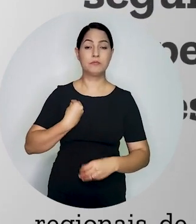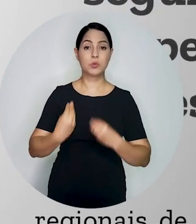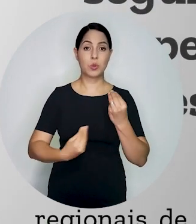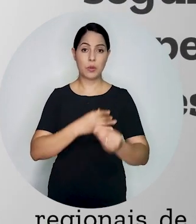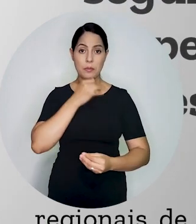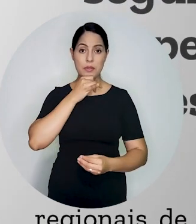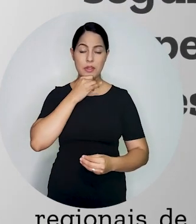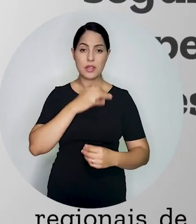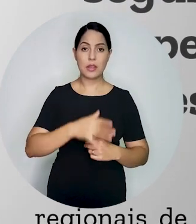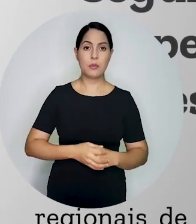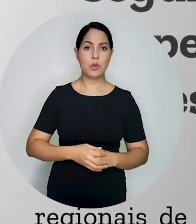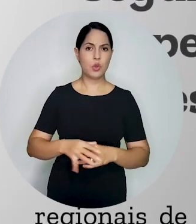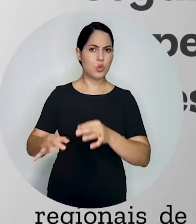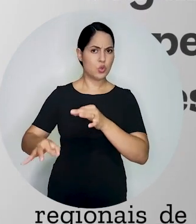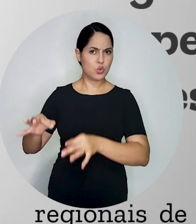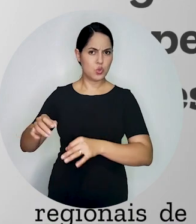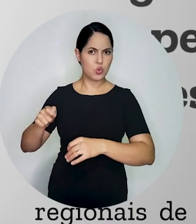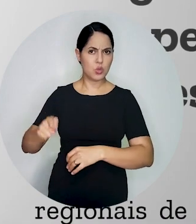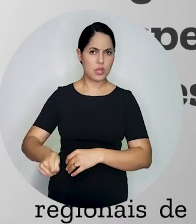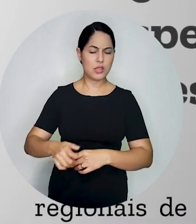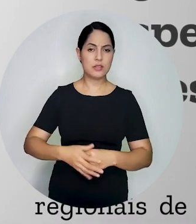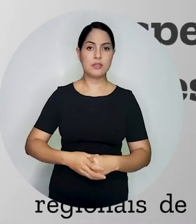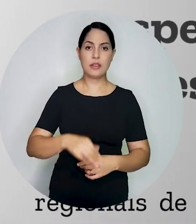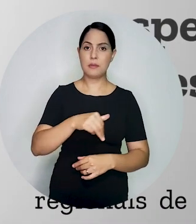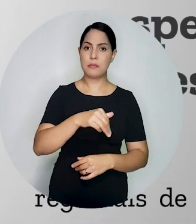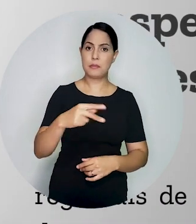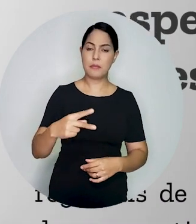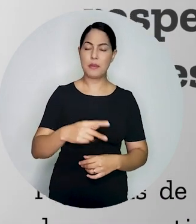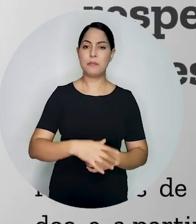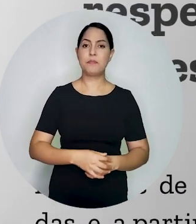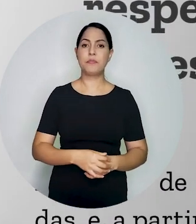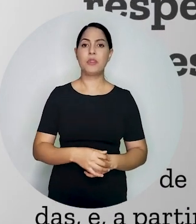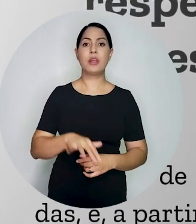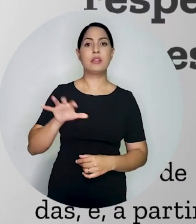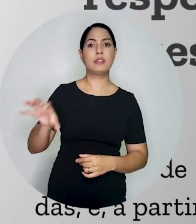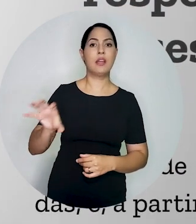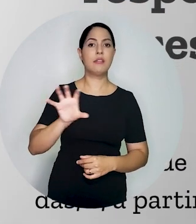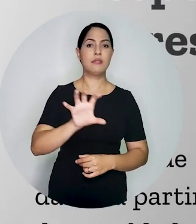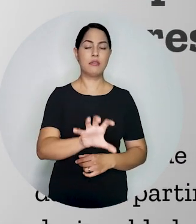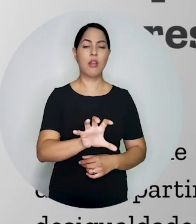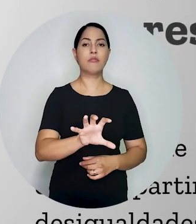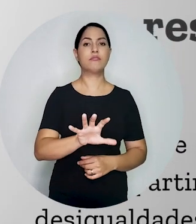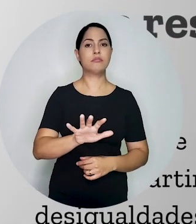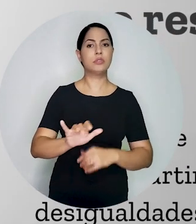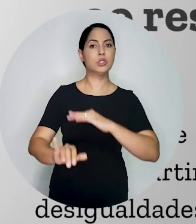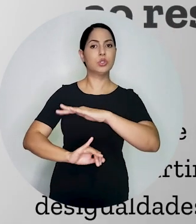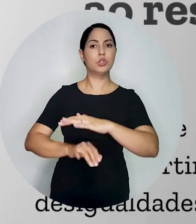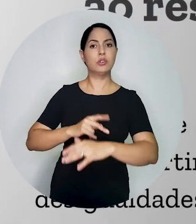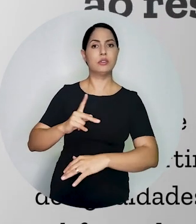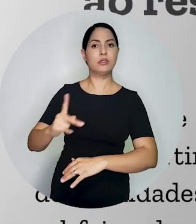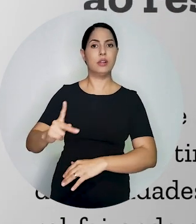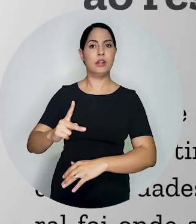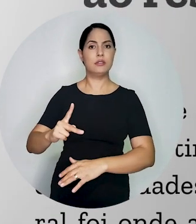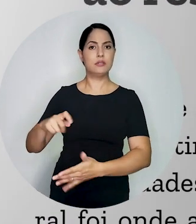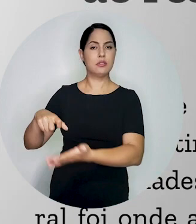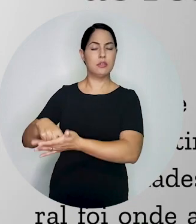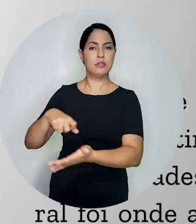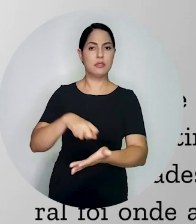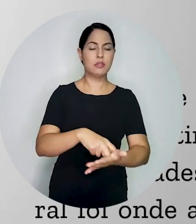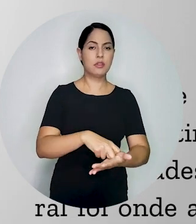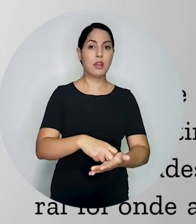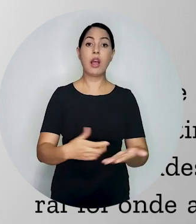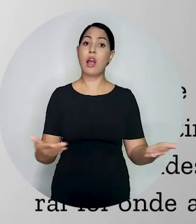como juízes e Ministério Público só podem ser submetidos a procedimentos disciplinares por suas instituições, agora está assegurada